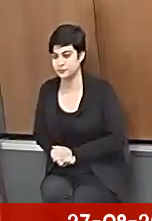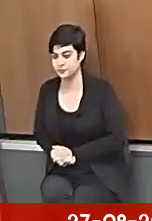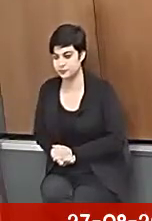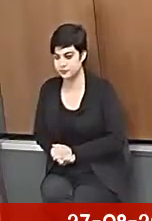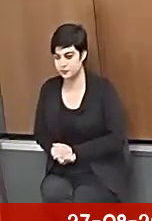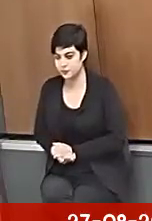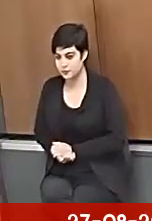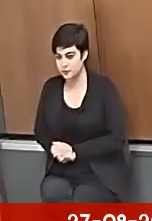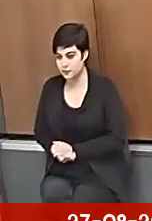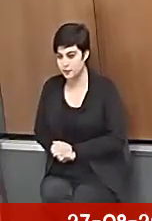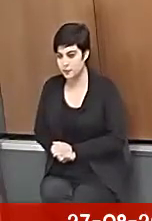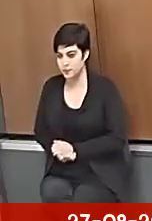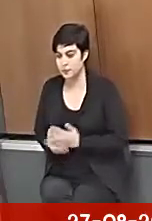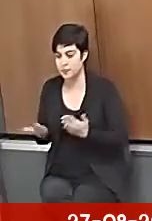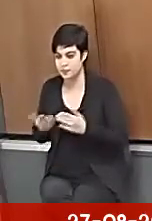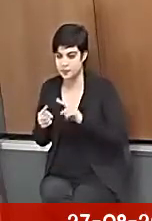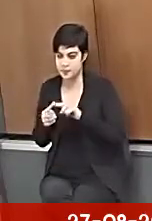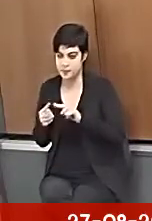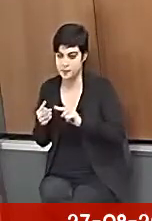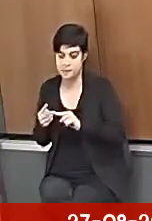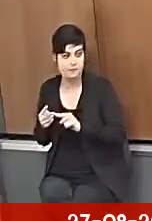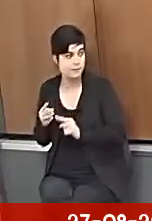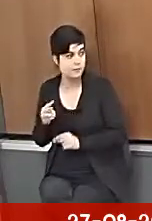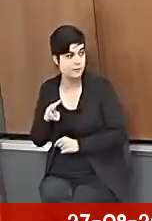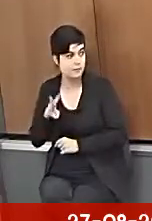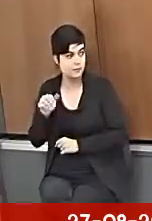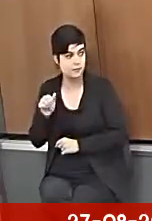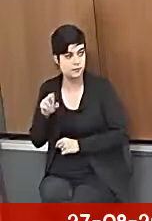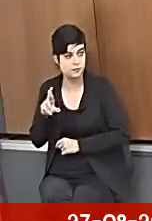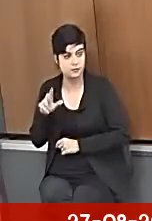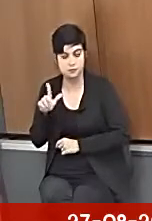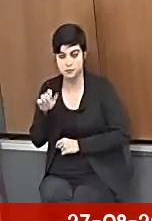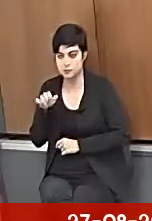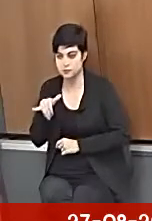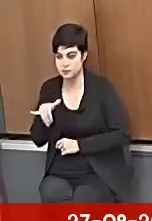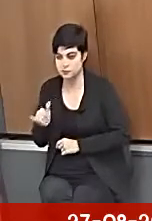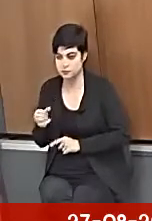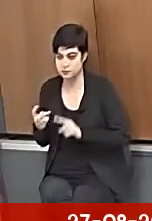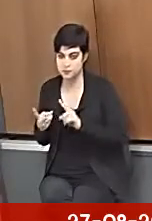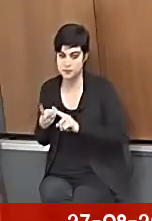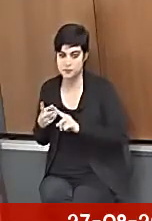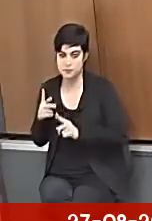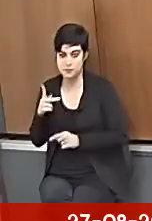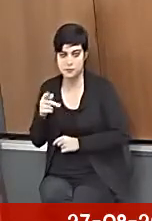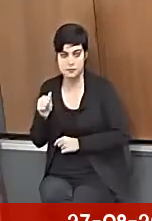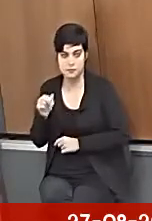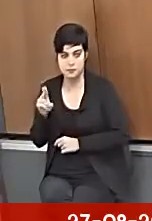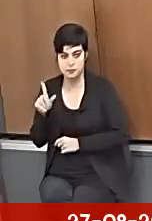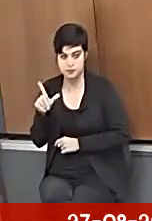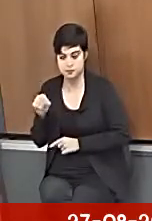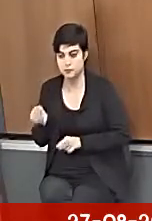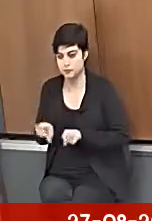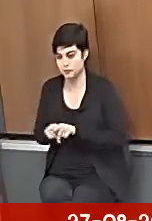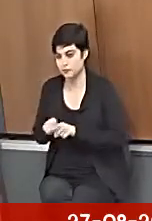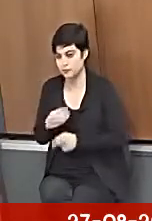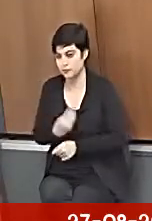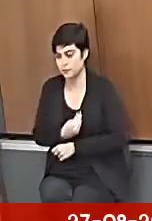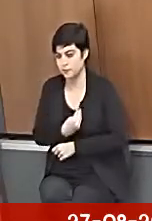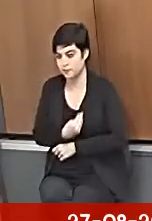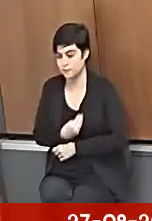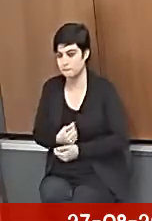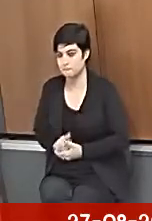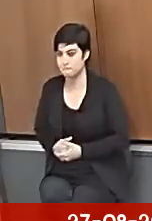os dois últimos o arlei barbosa e último paulo pessoa aí paulo que